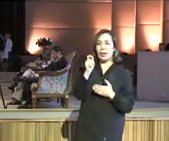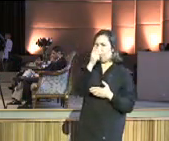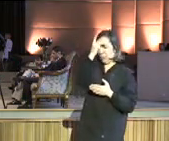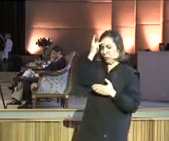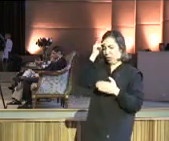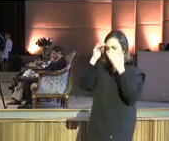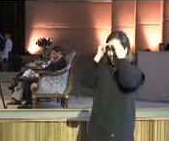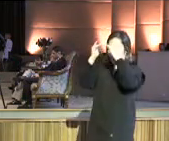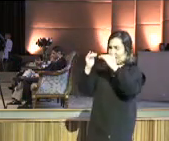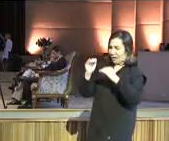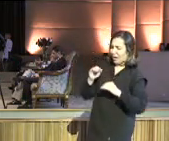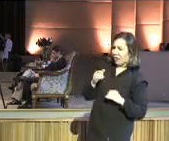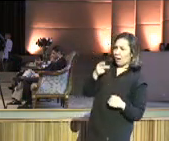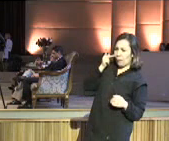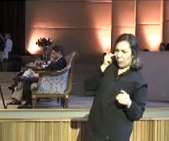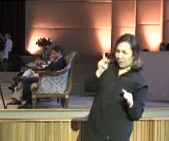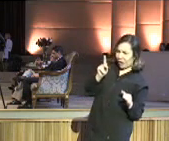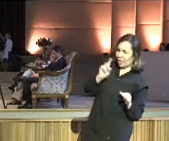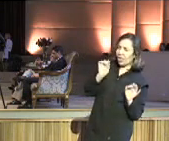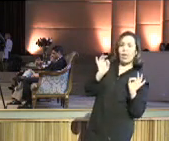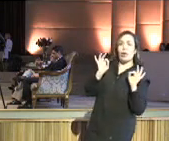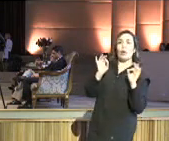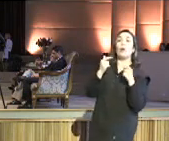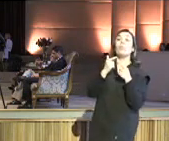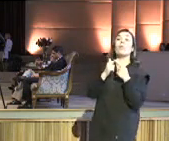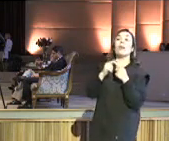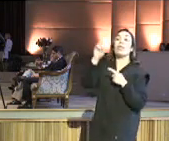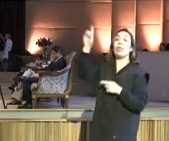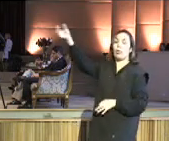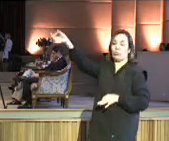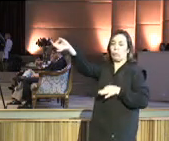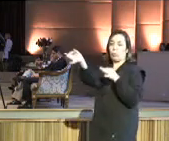acontecer. Não tinha nada pronto ainda.